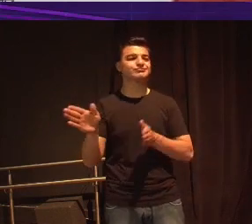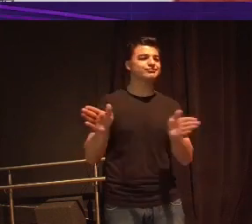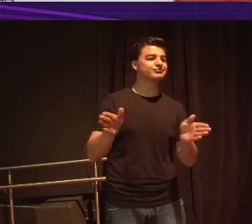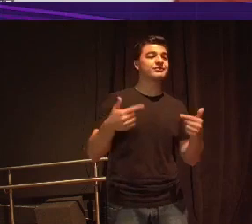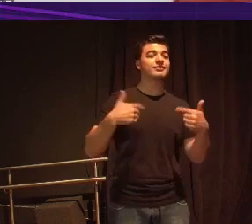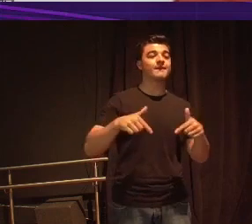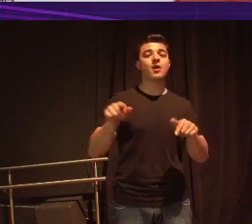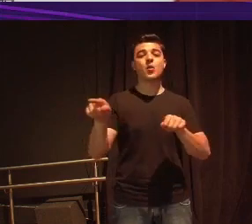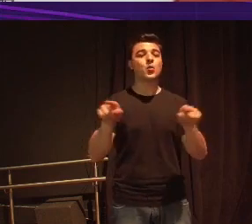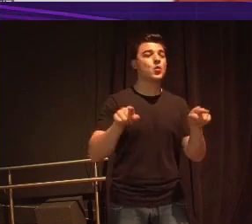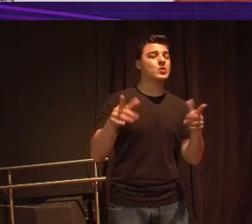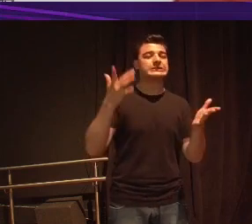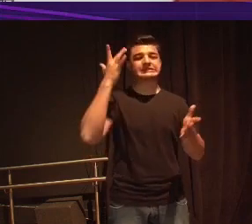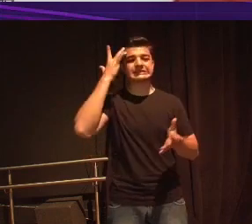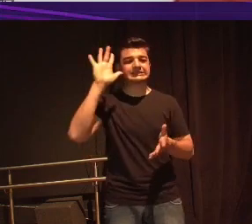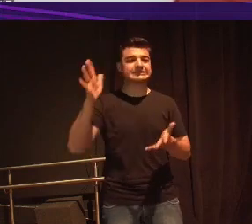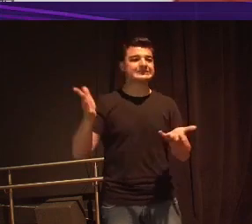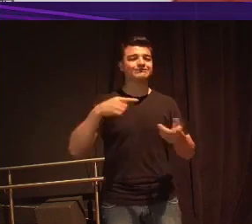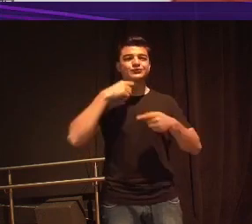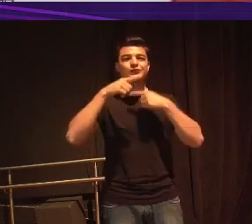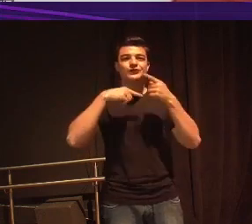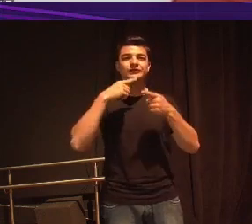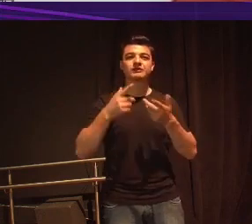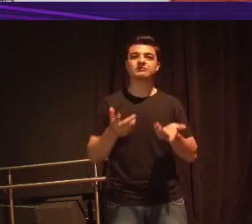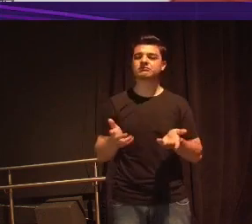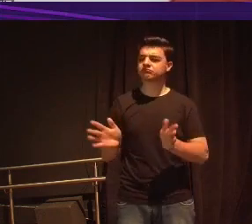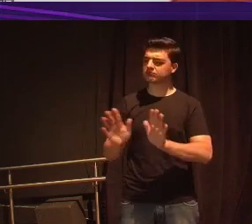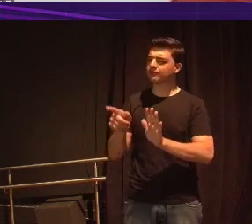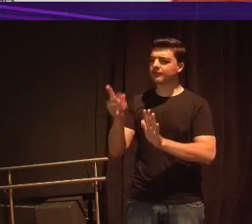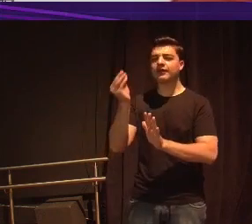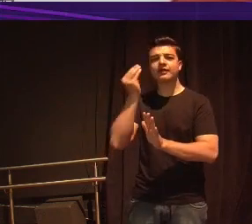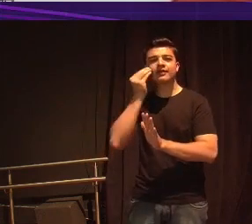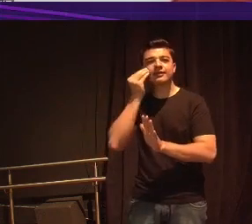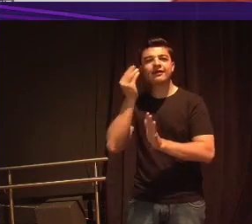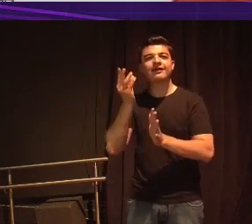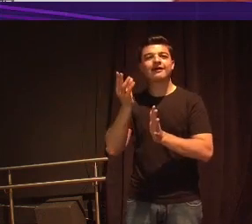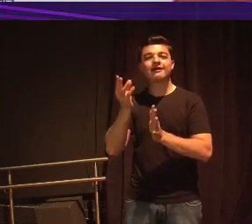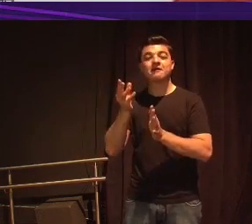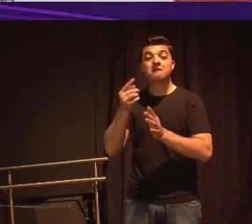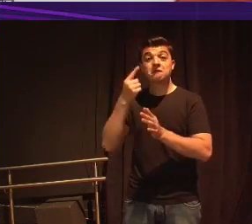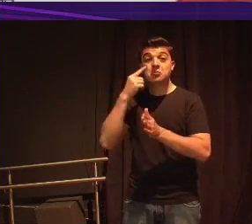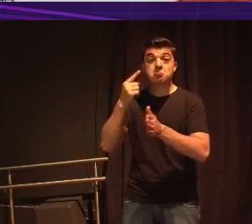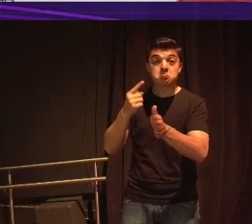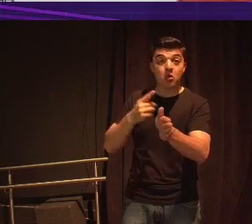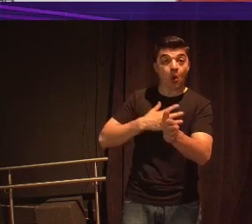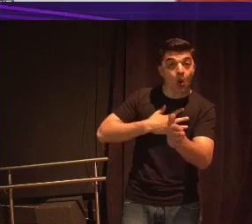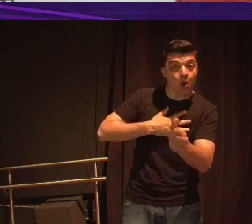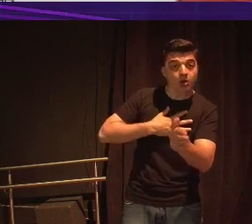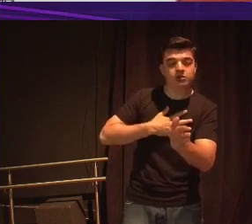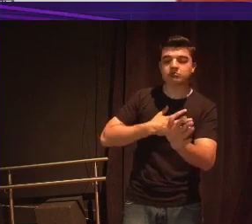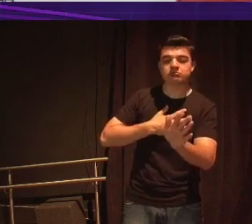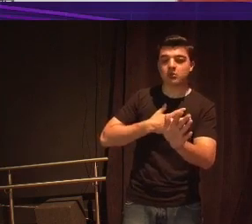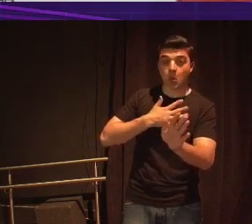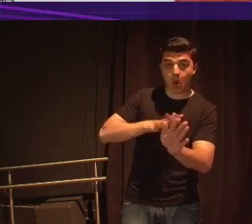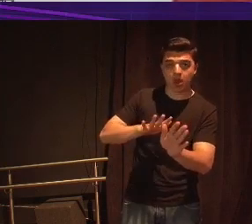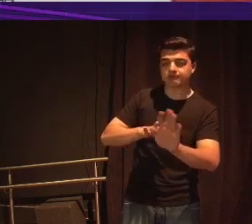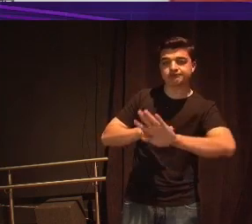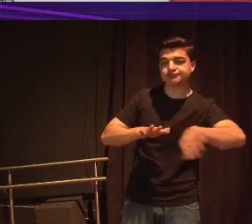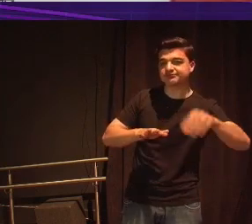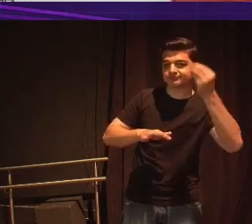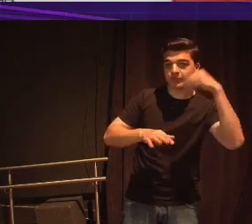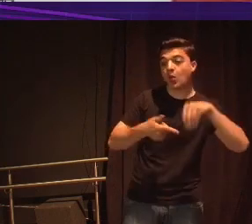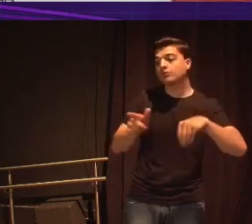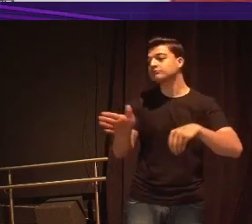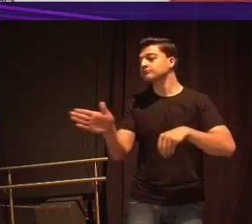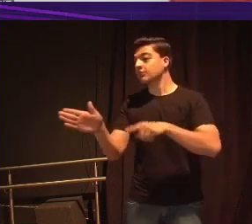Então, aproveitem, abracem, experimentem, porque na hora que você está experimentando, você sabe exatamente aquilo que você gosta